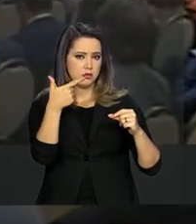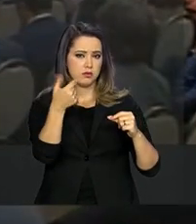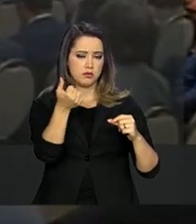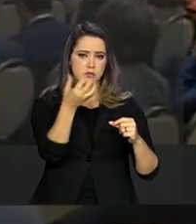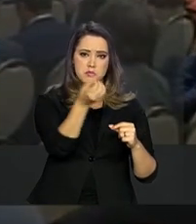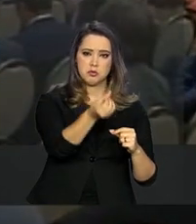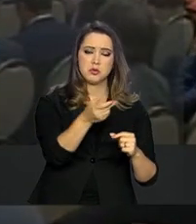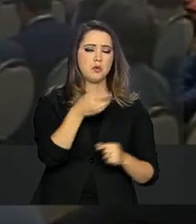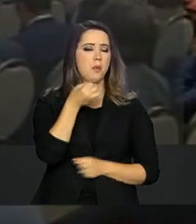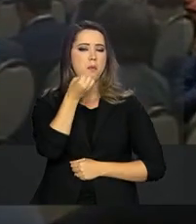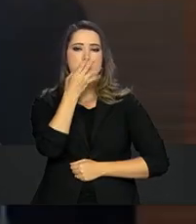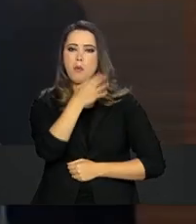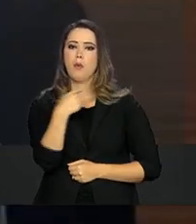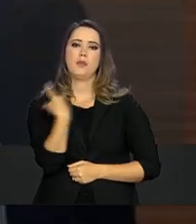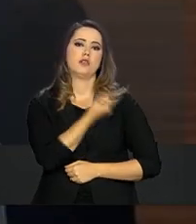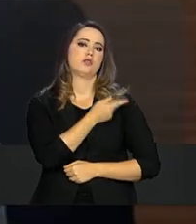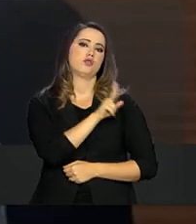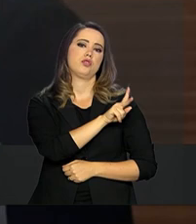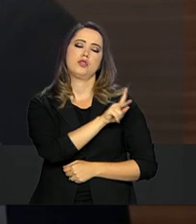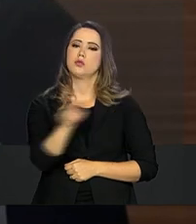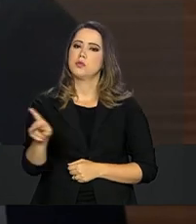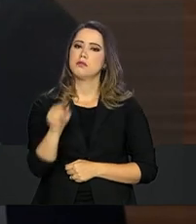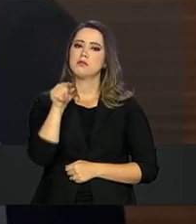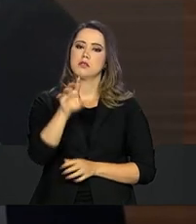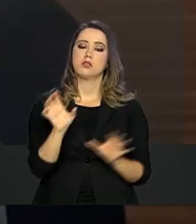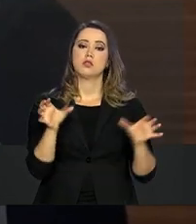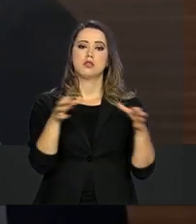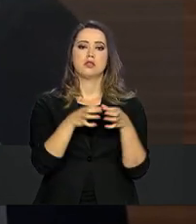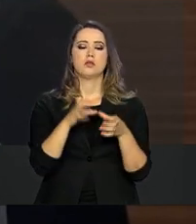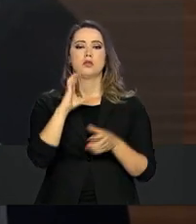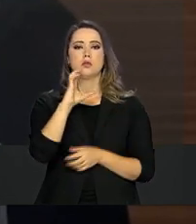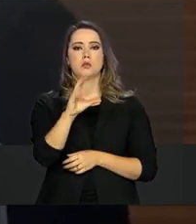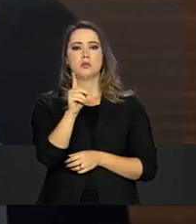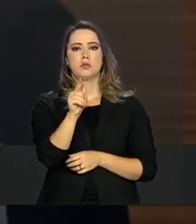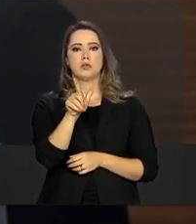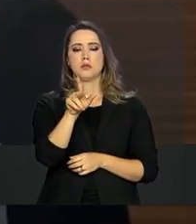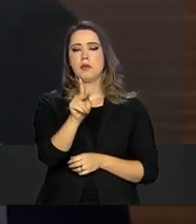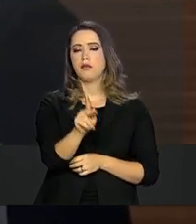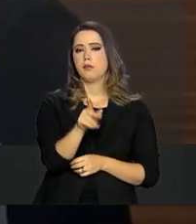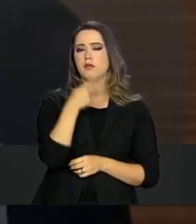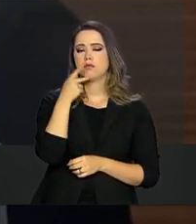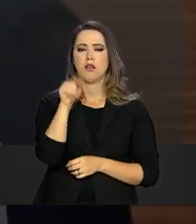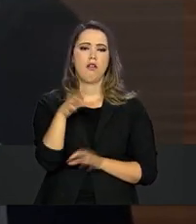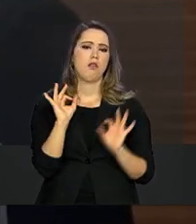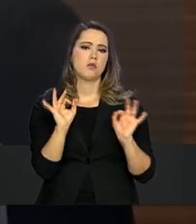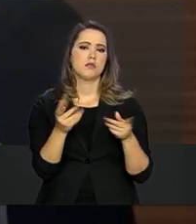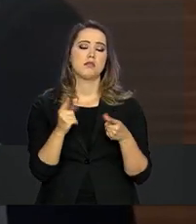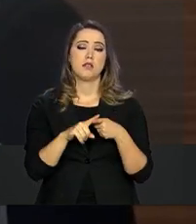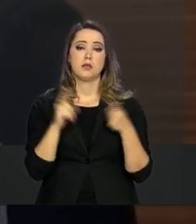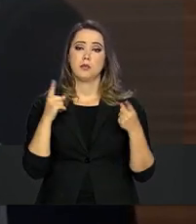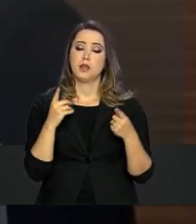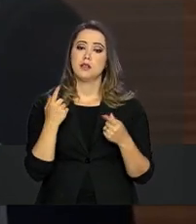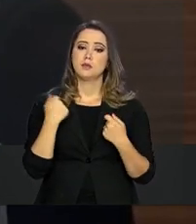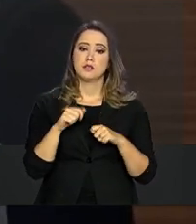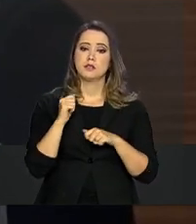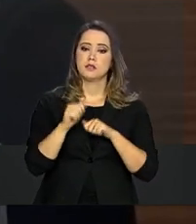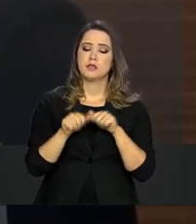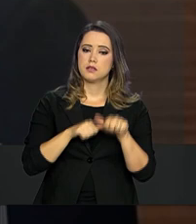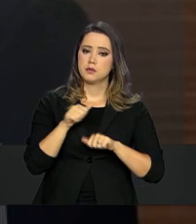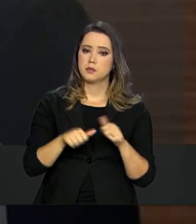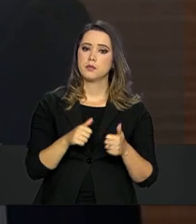comunidade ao longo de sua trajetória vou dizer o óbvio mas convém repetir a cplp